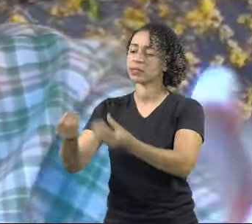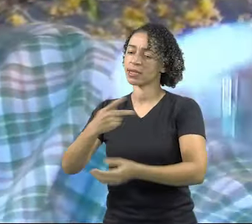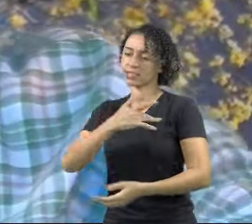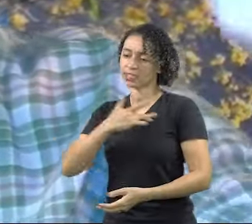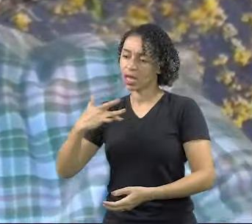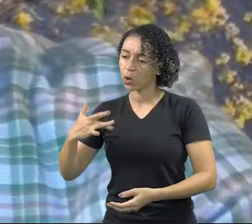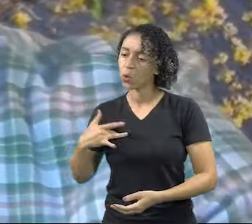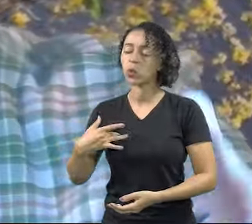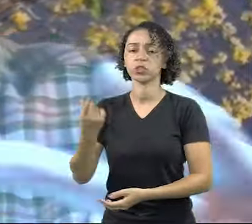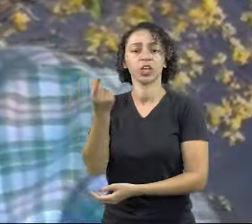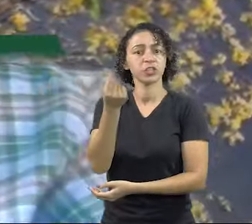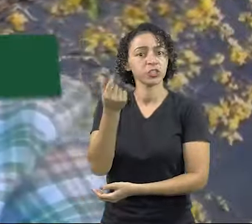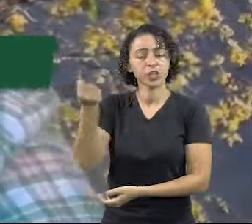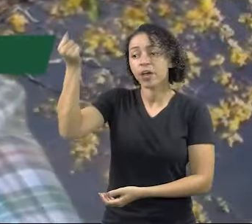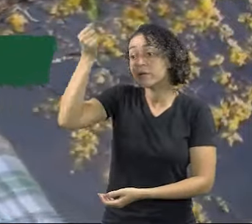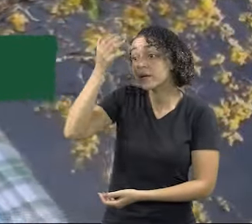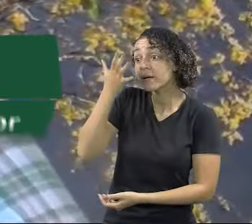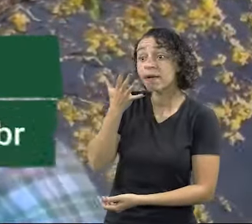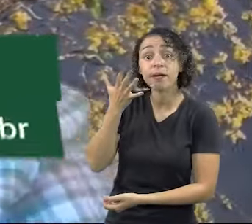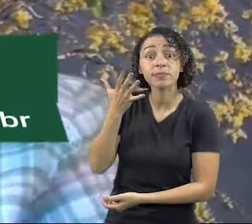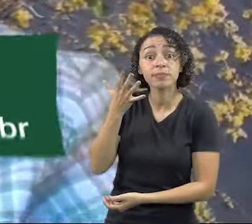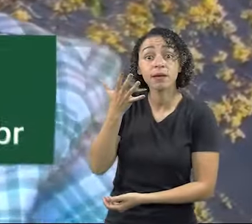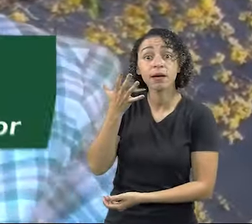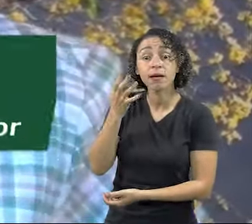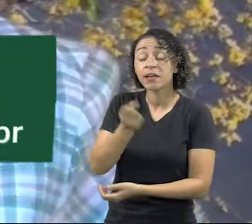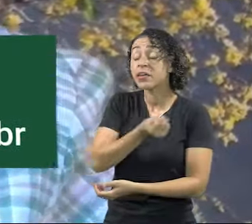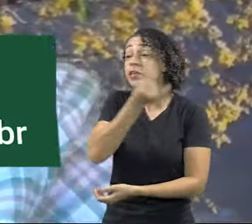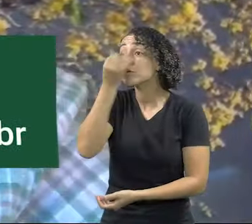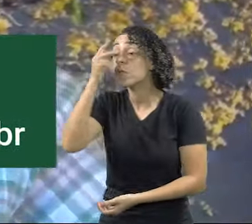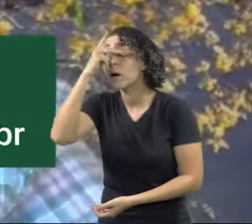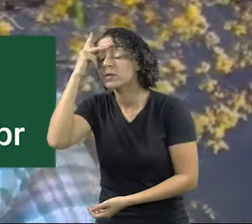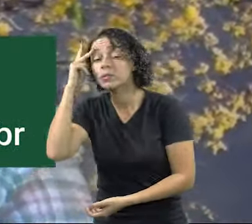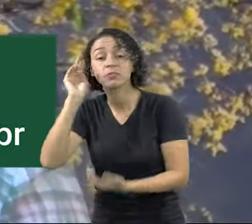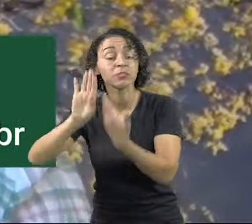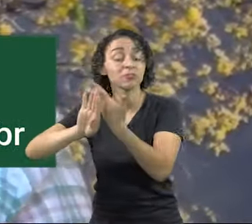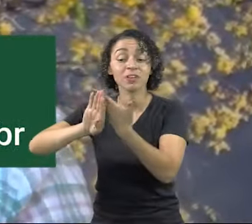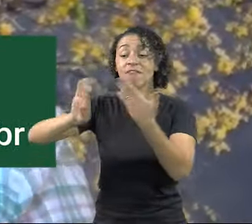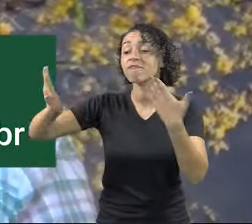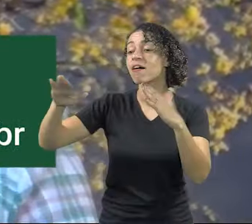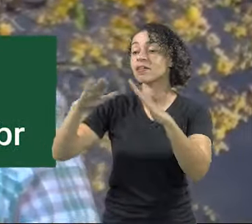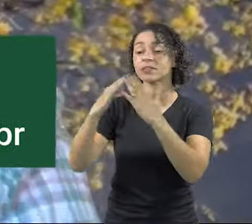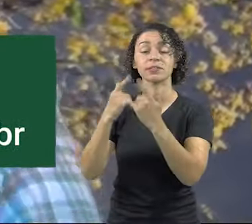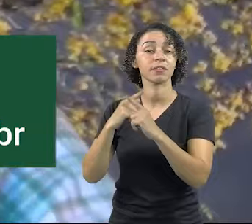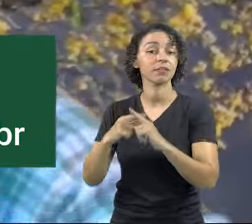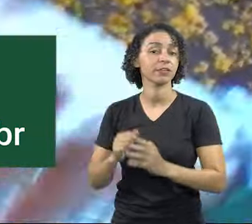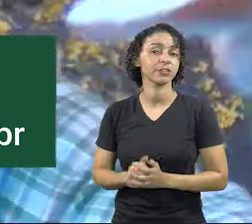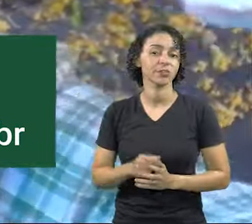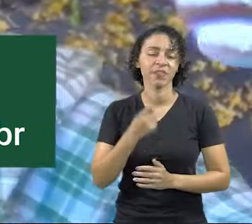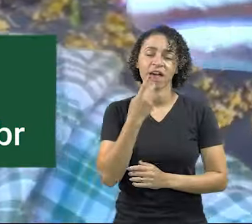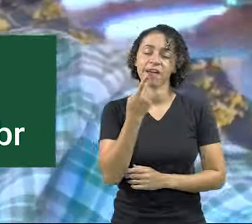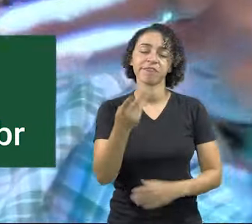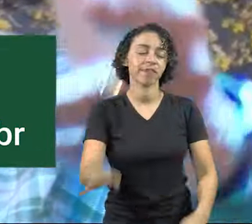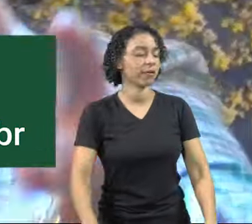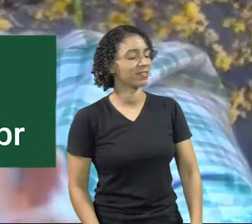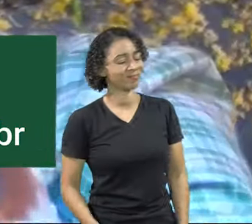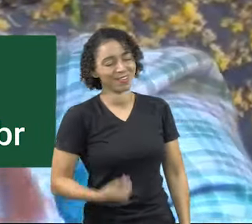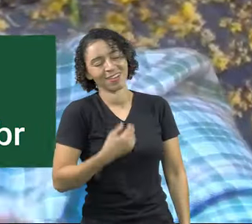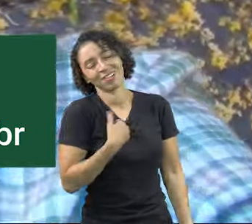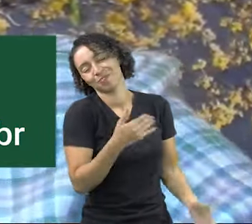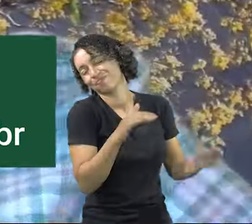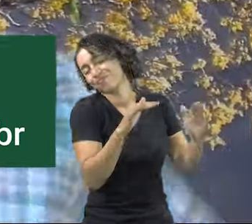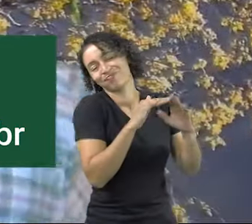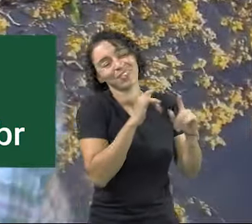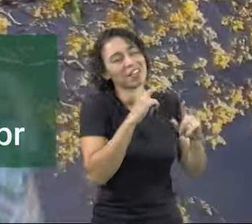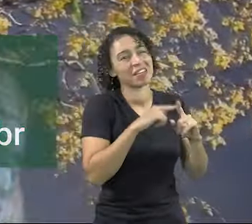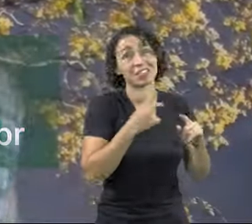dá graça nos dá bens materiais e quantas pessoas abandonam a igreja aí vem as desculpas Ah porque a